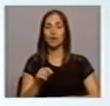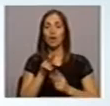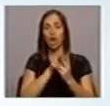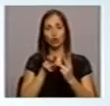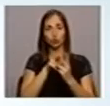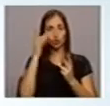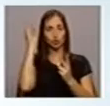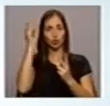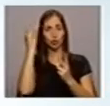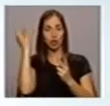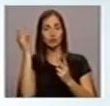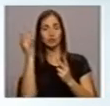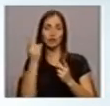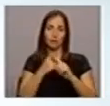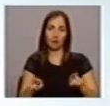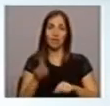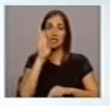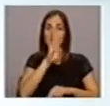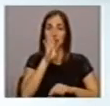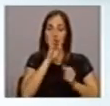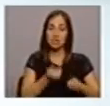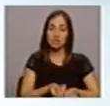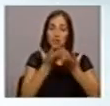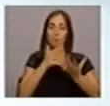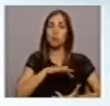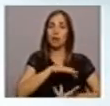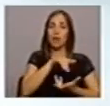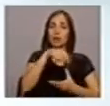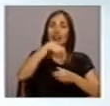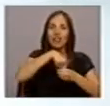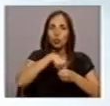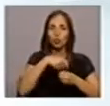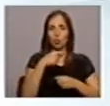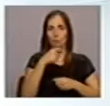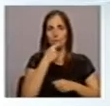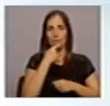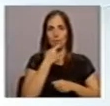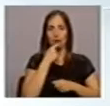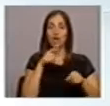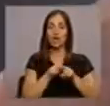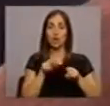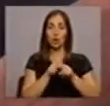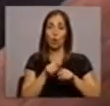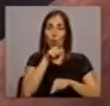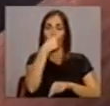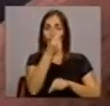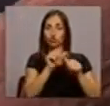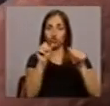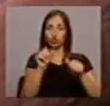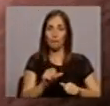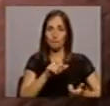teorias? Se nasceu como um planeta, então terá que ter um núcleo rochoso, que nós conhecemos nos outros planetas do Sistema